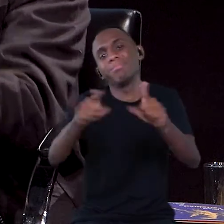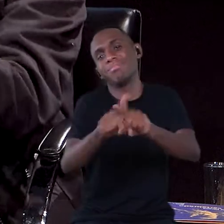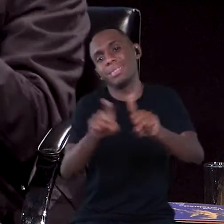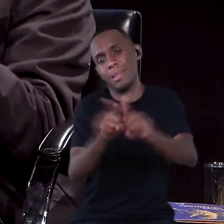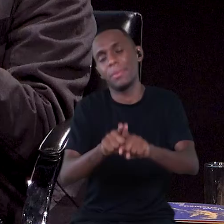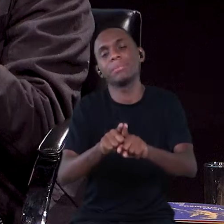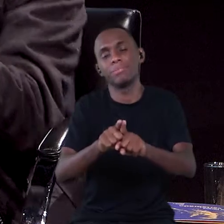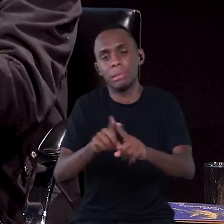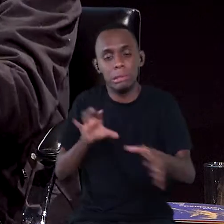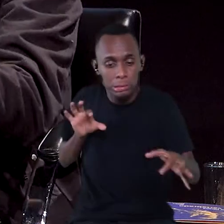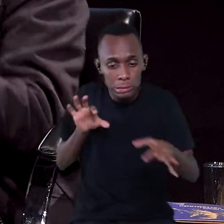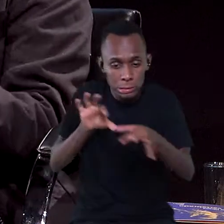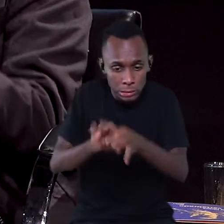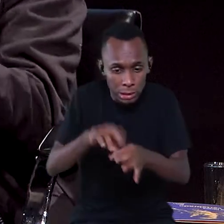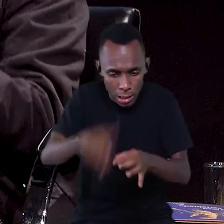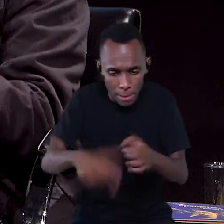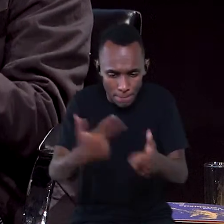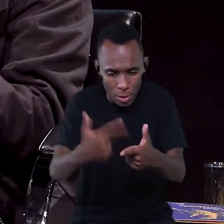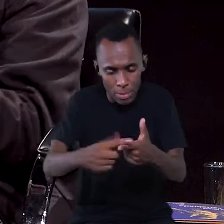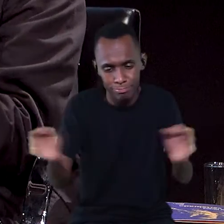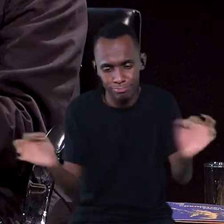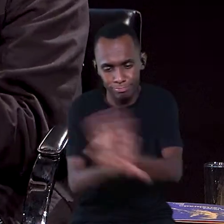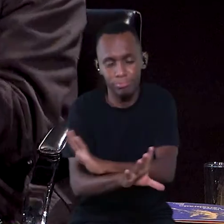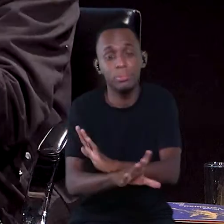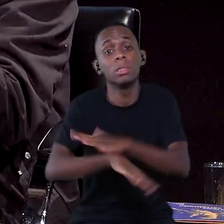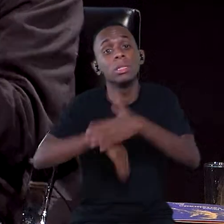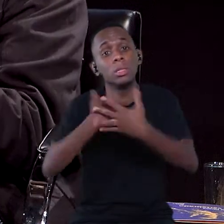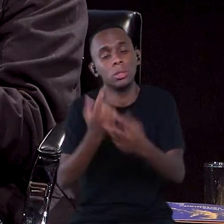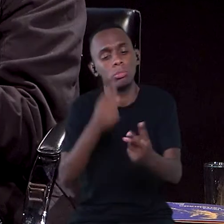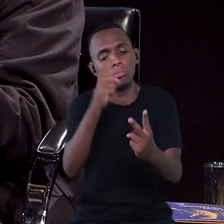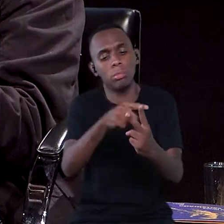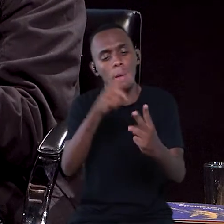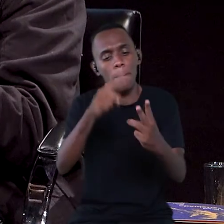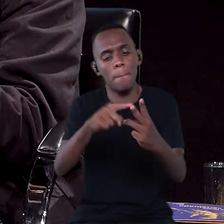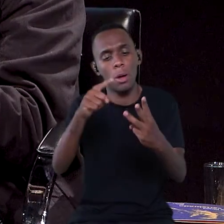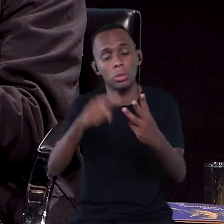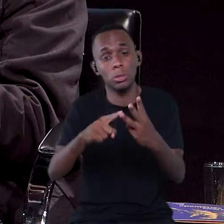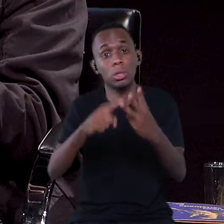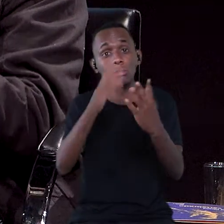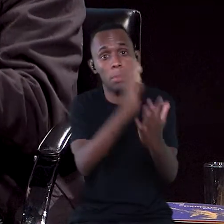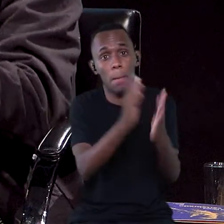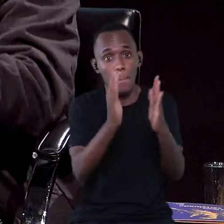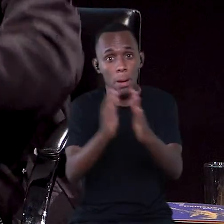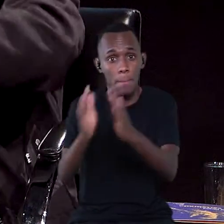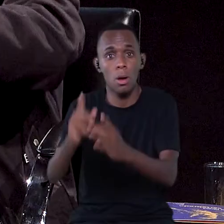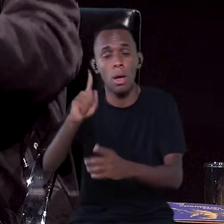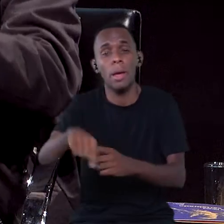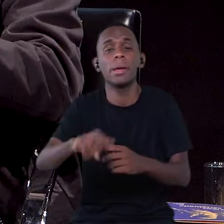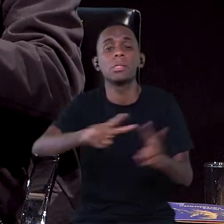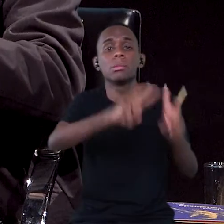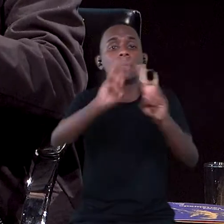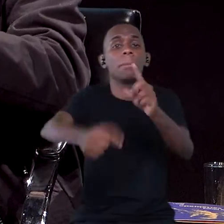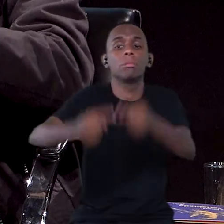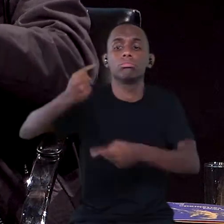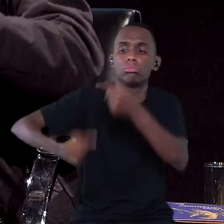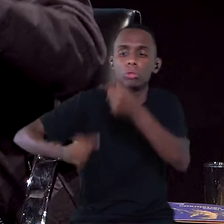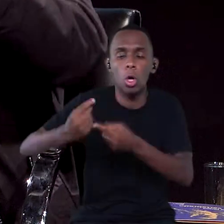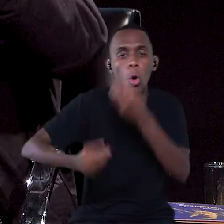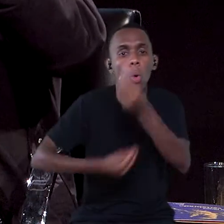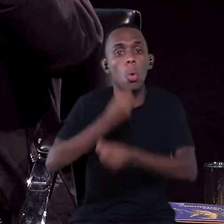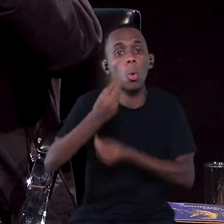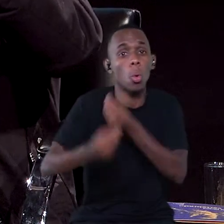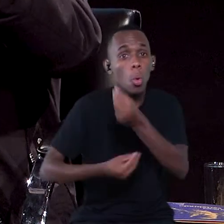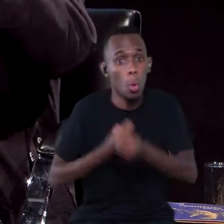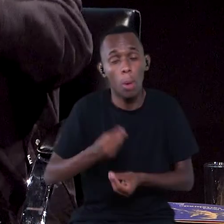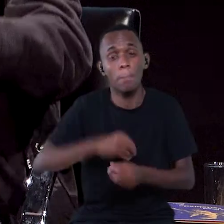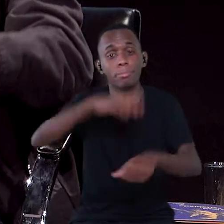como meu elo perdido, na verdade, já é uma ruína. Então, as 3 primeiras etapas do livro são, na verdade, uma discussão dessa